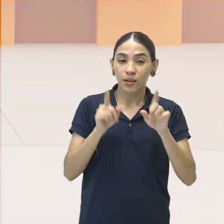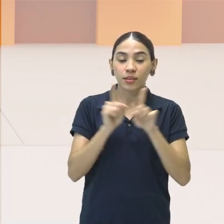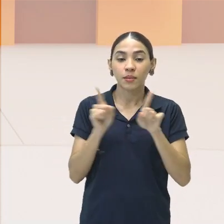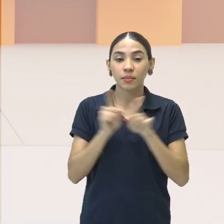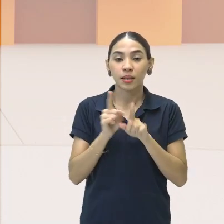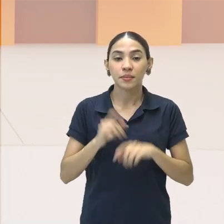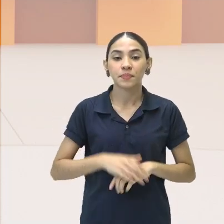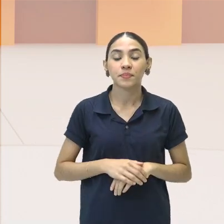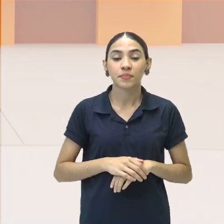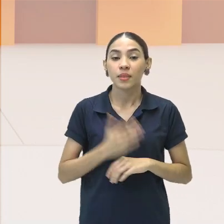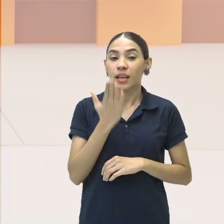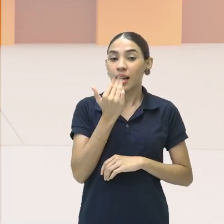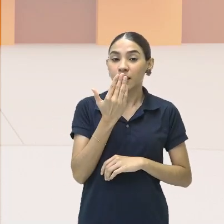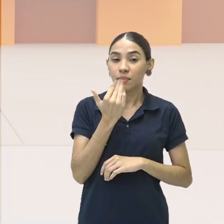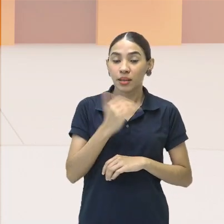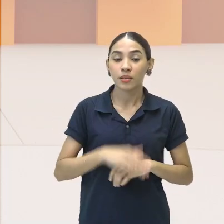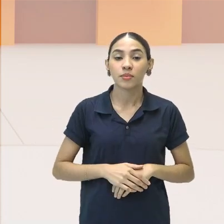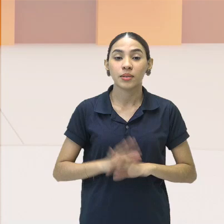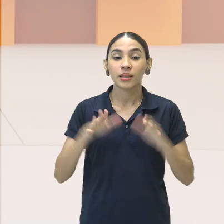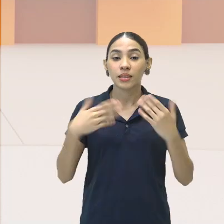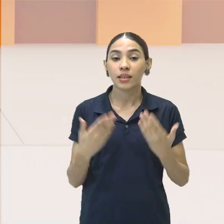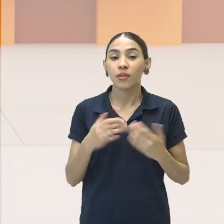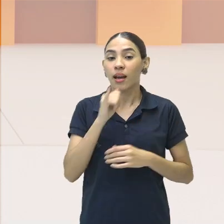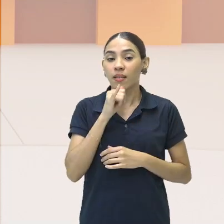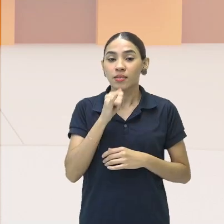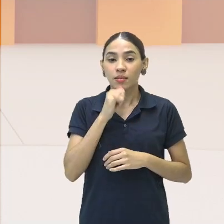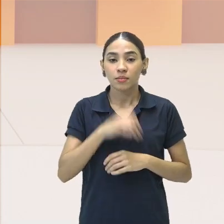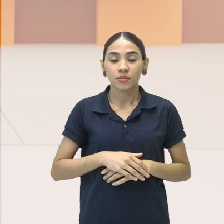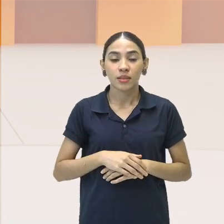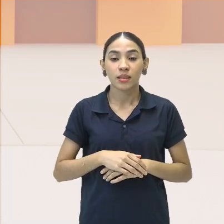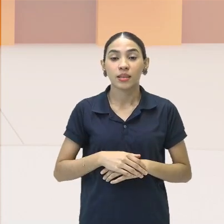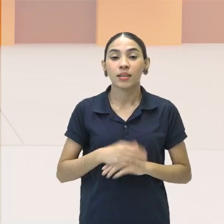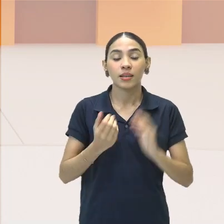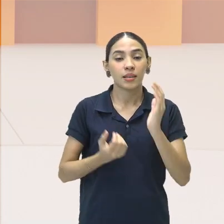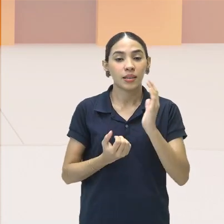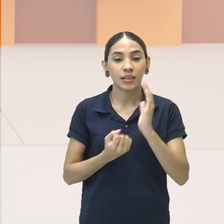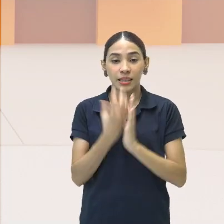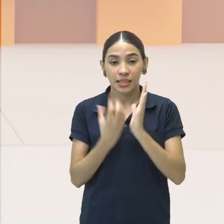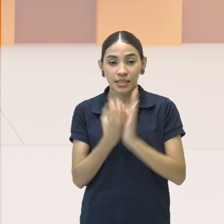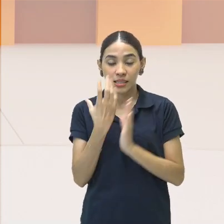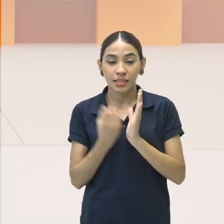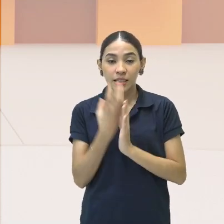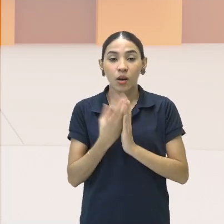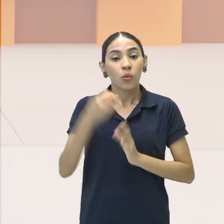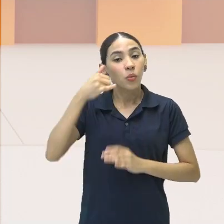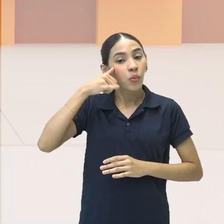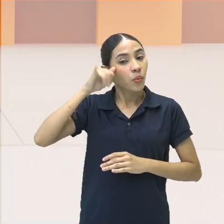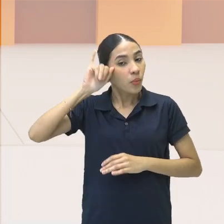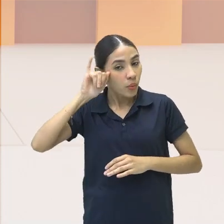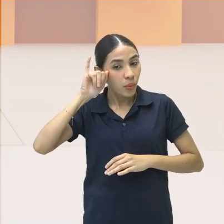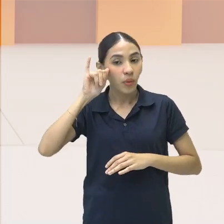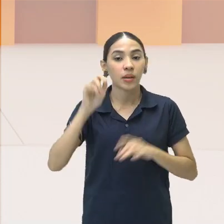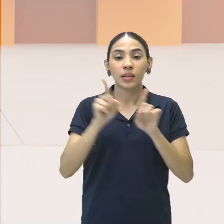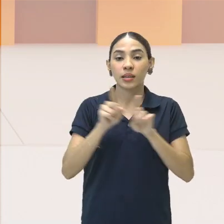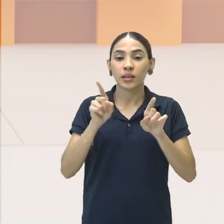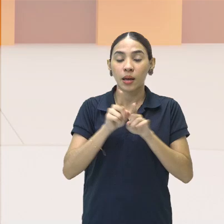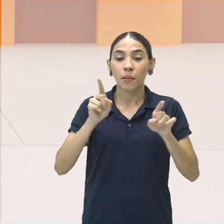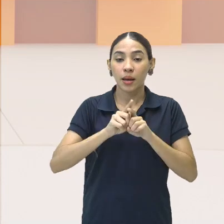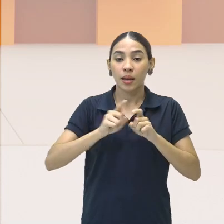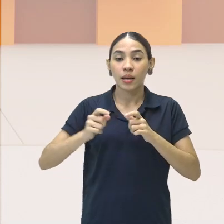né, de alimentação. Então, a criação de gado ela vai visar o abastecimento de engenhos e